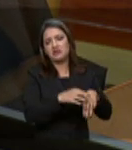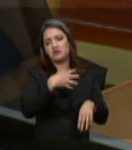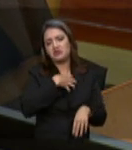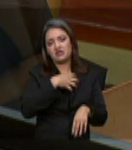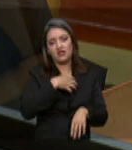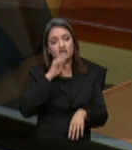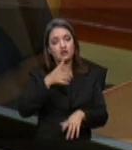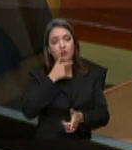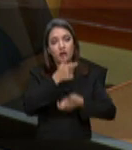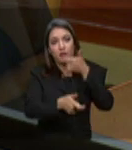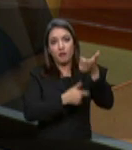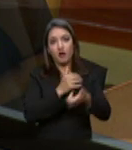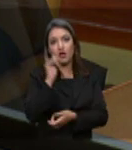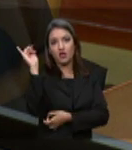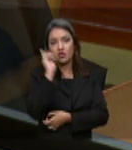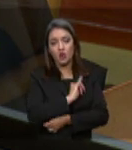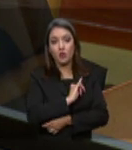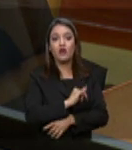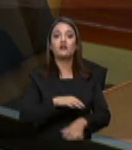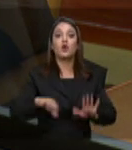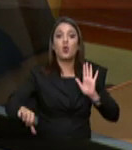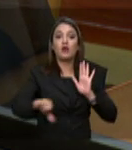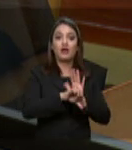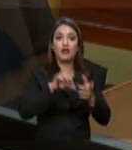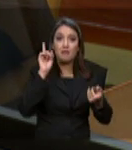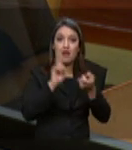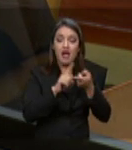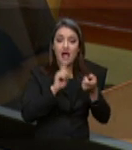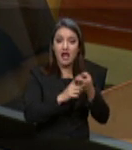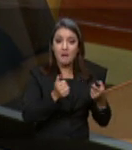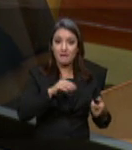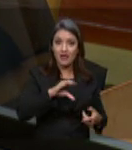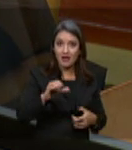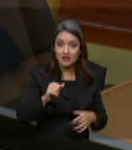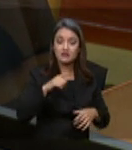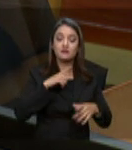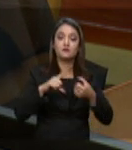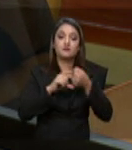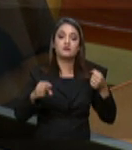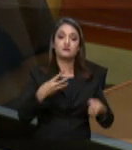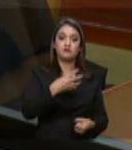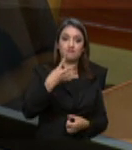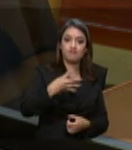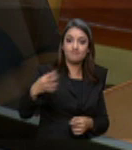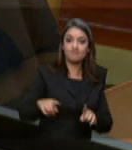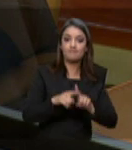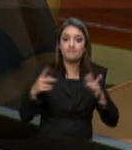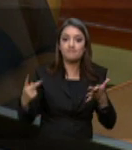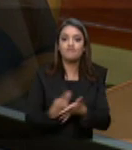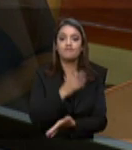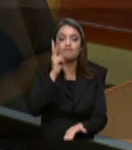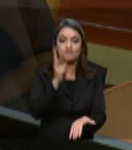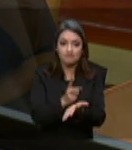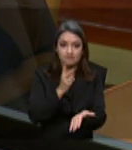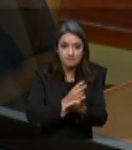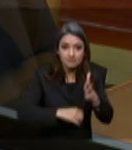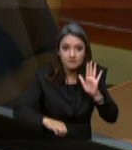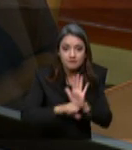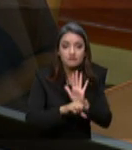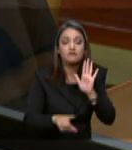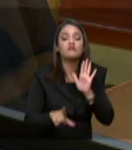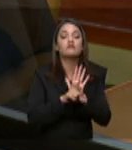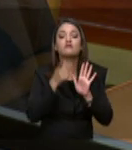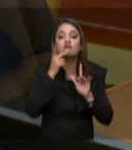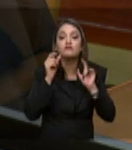passando depravadas o pino de ameaça essencial ao tipo do artigo 344 para sua configuração como crime a